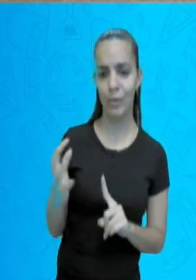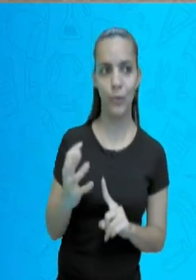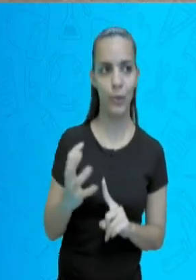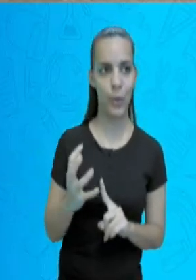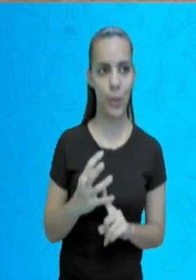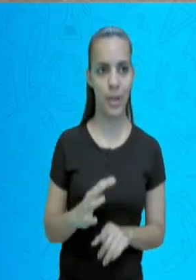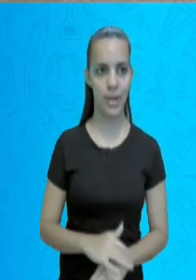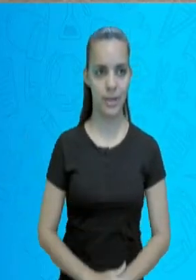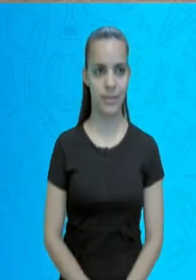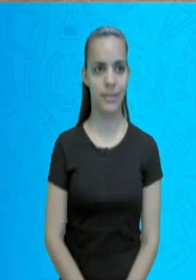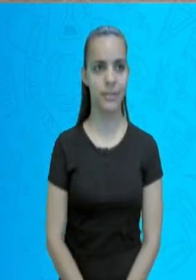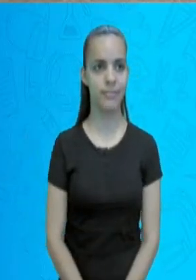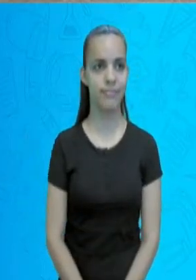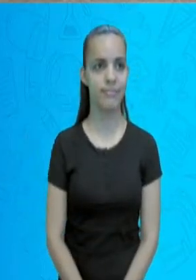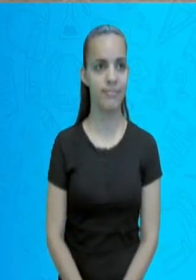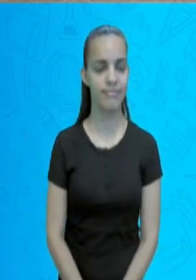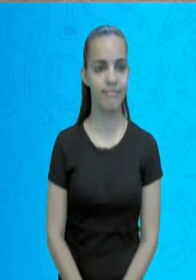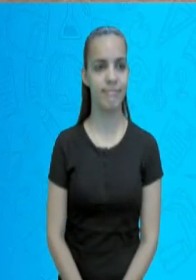transporte, ok?